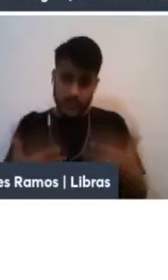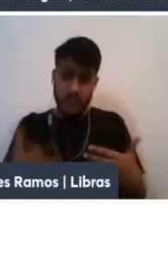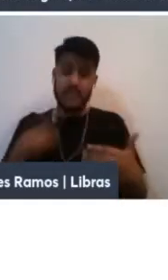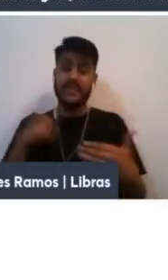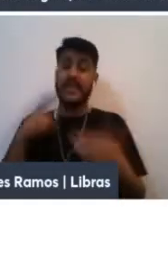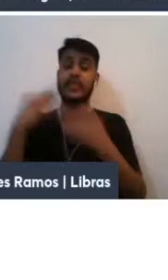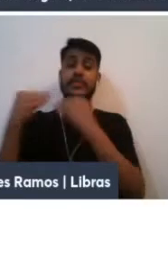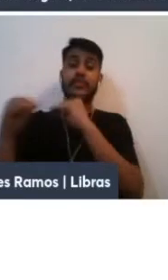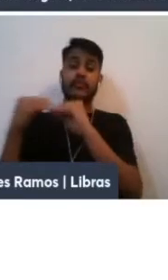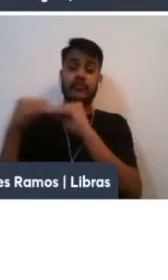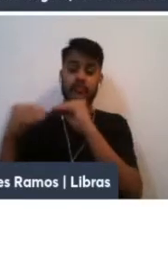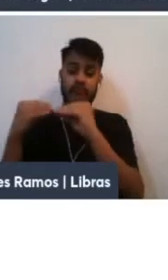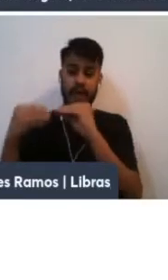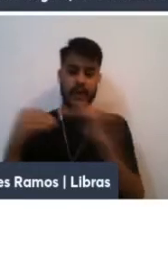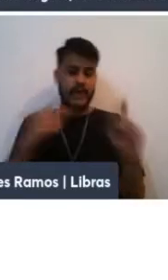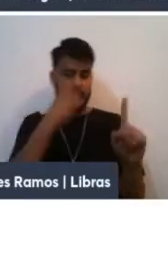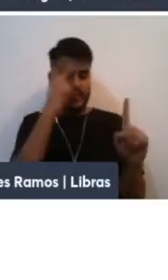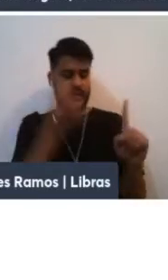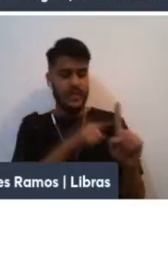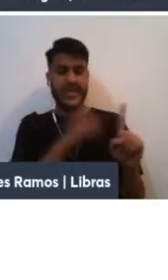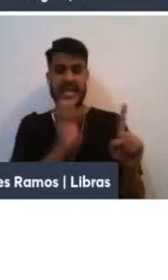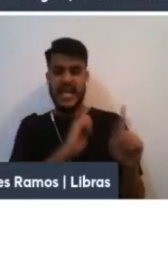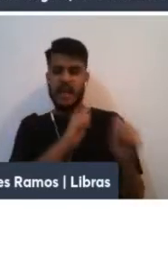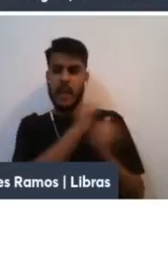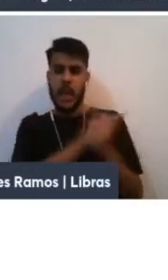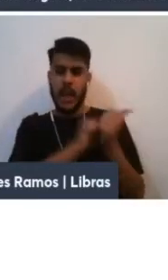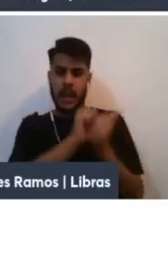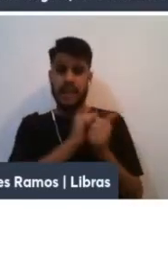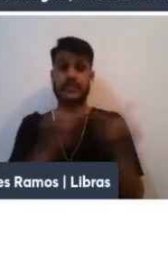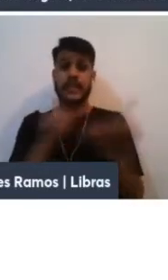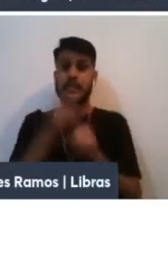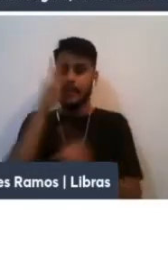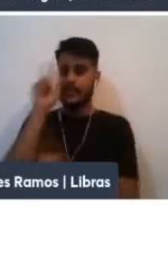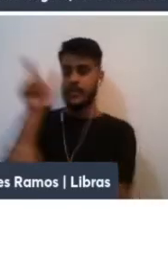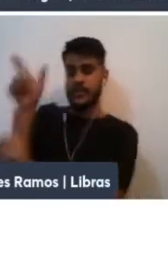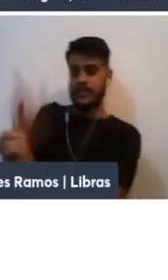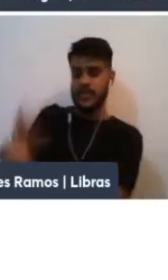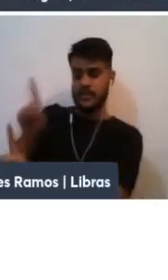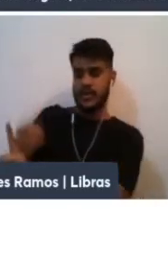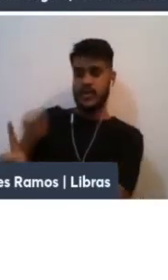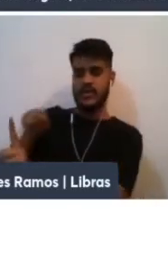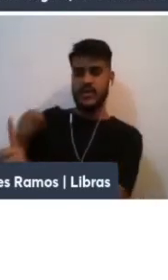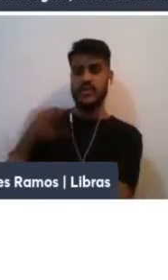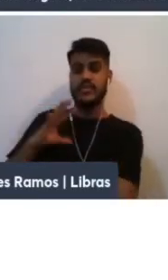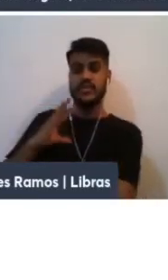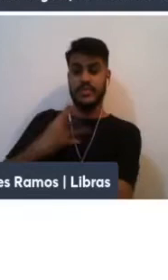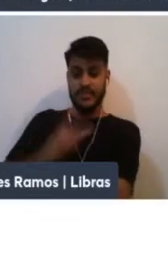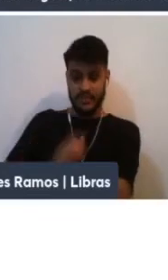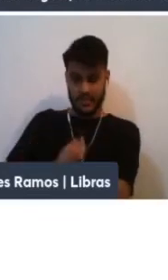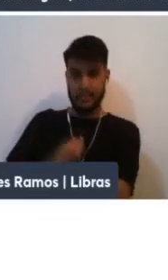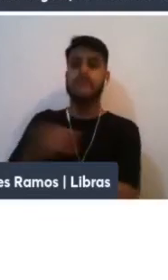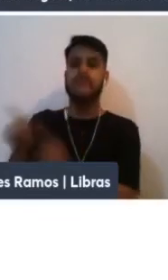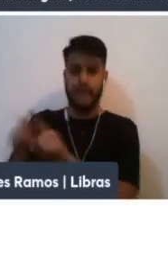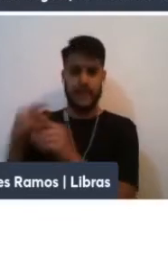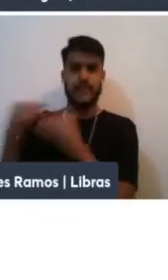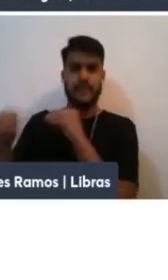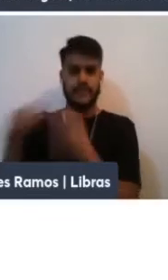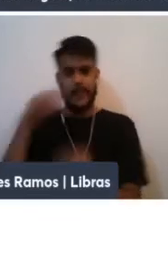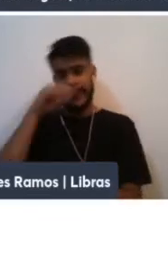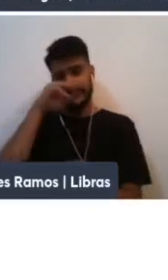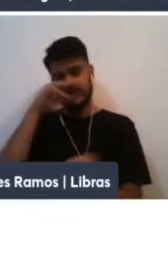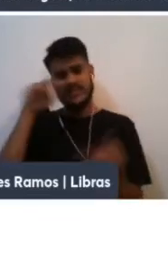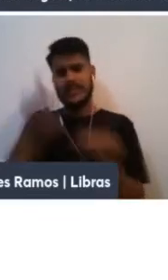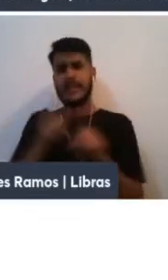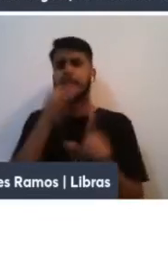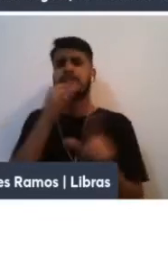novela, personagem trans em novela, né? Quantidade de produção audiovisual, né? Ligar um Netflix, ligar